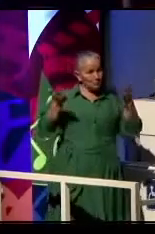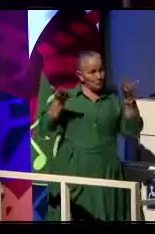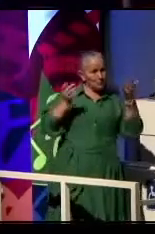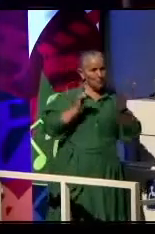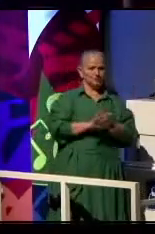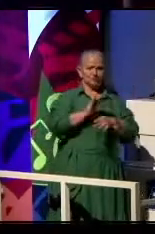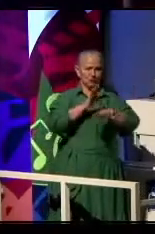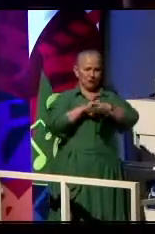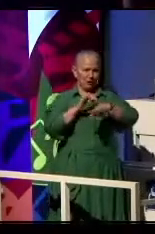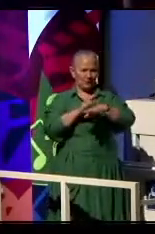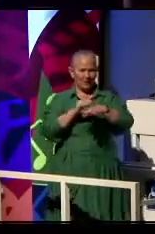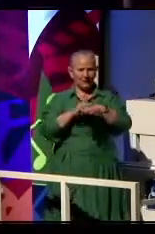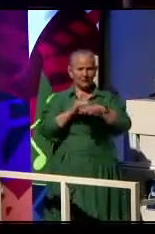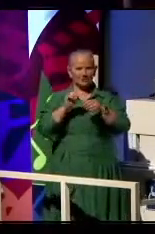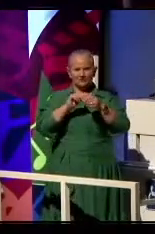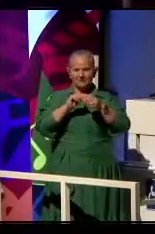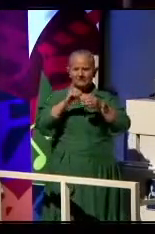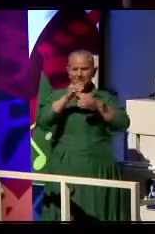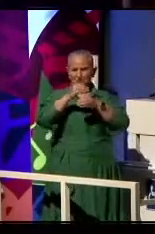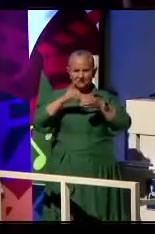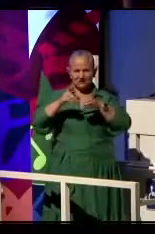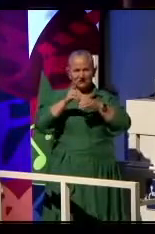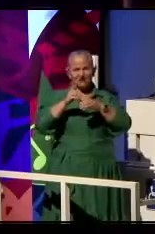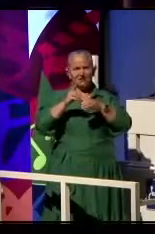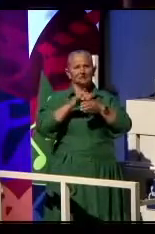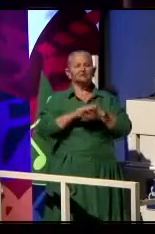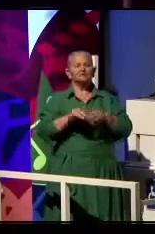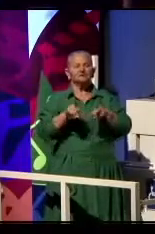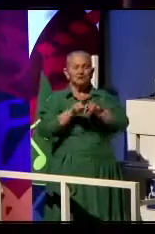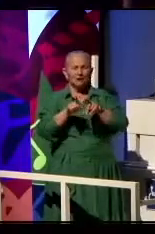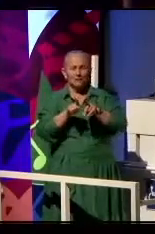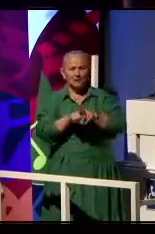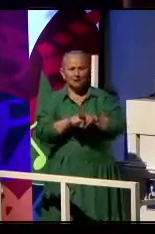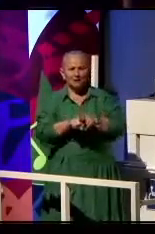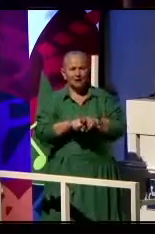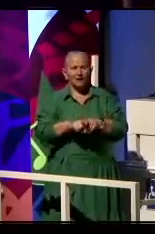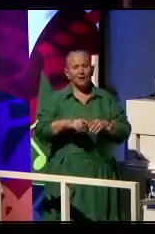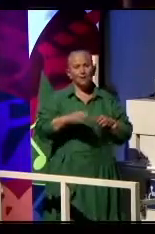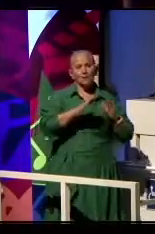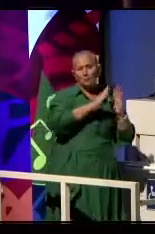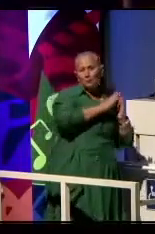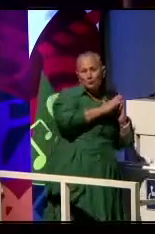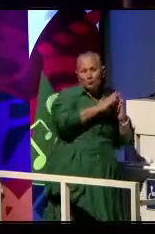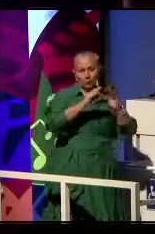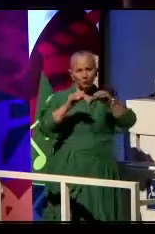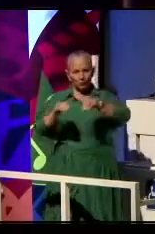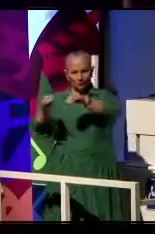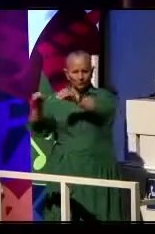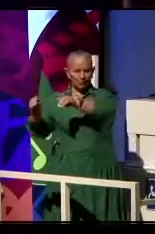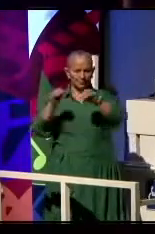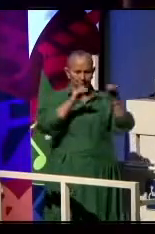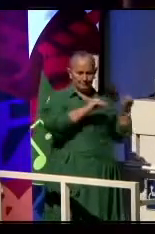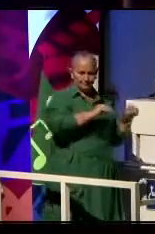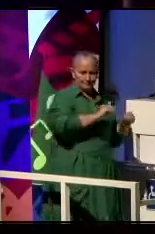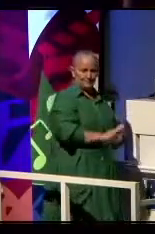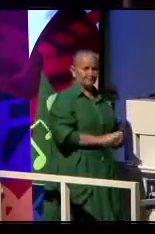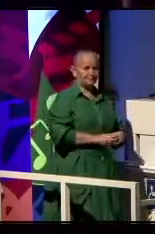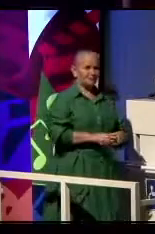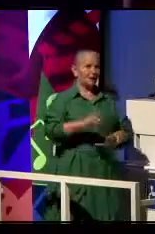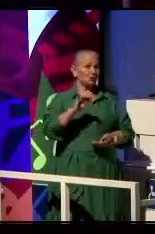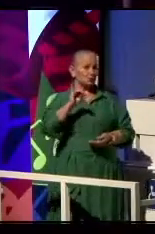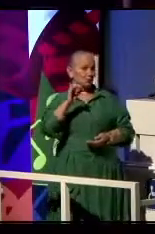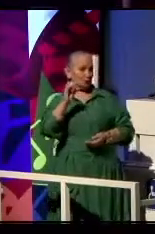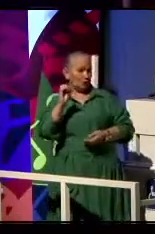para gravar discos e tal, e ele foi morar no Rio de Janeiro, mas sempre ia a Belo Horizonte para rever os amigos, porque